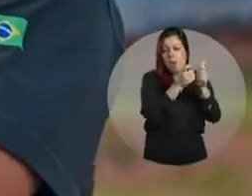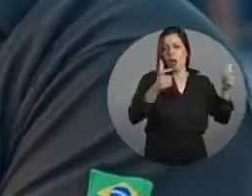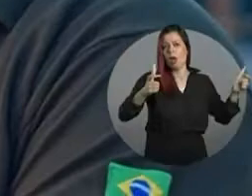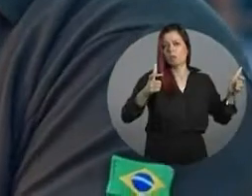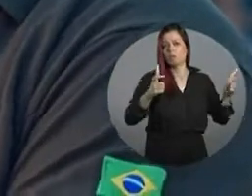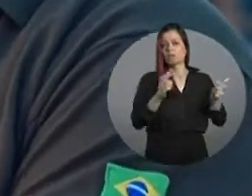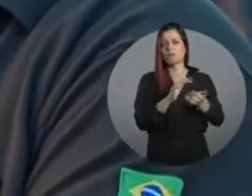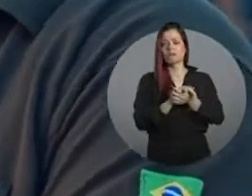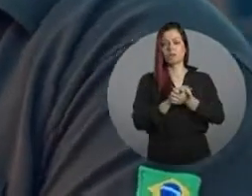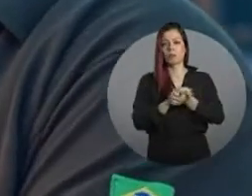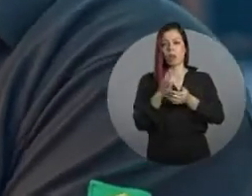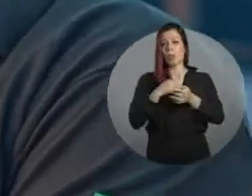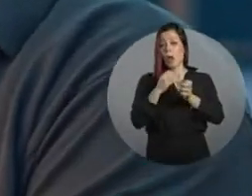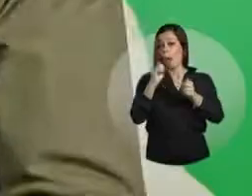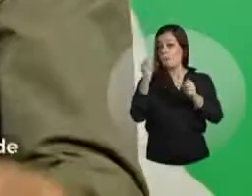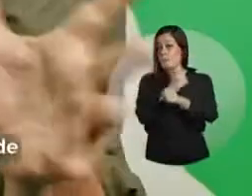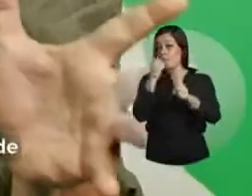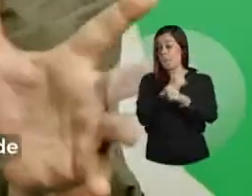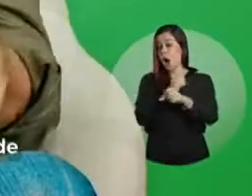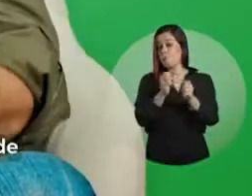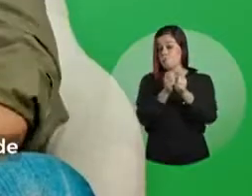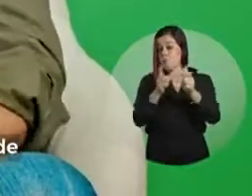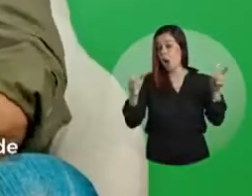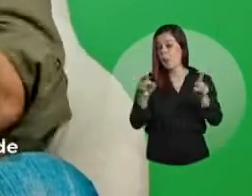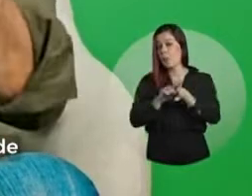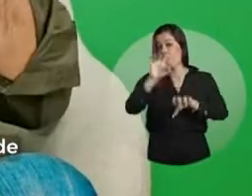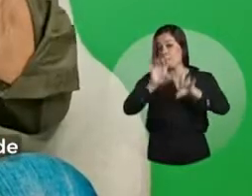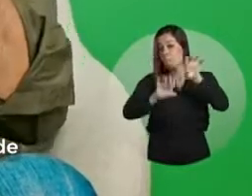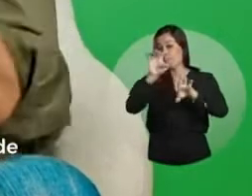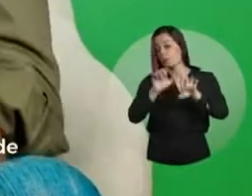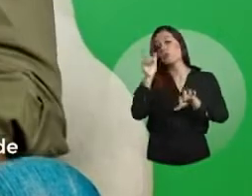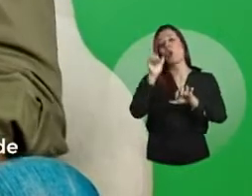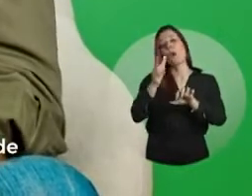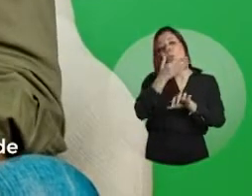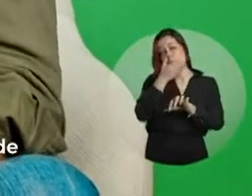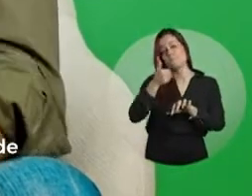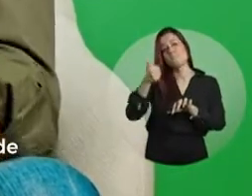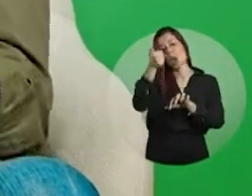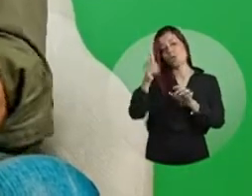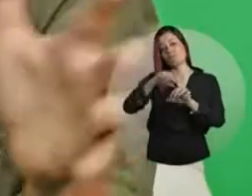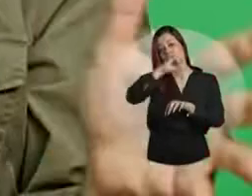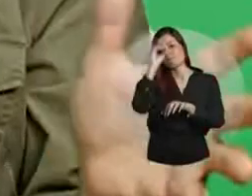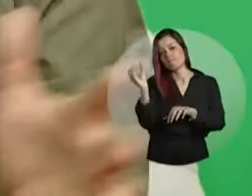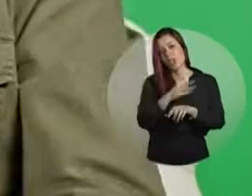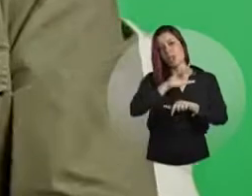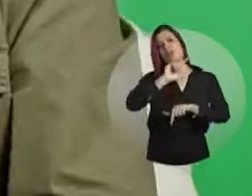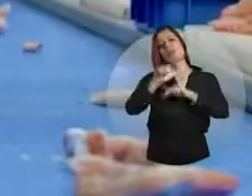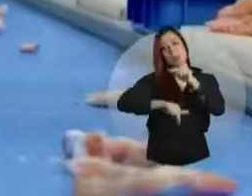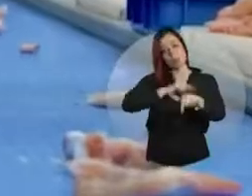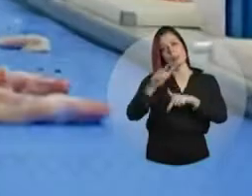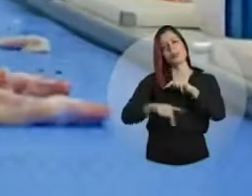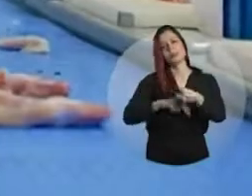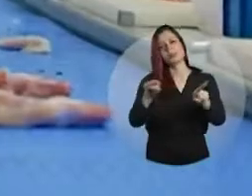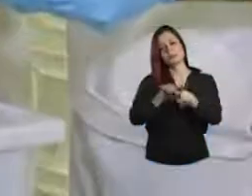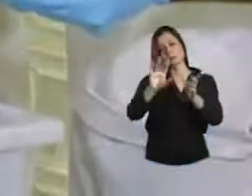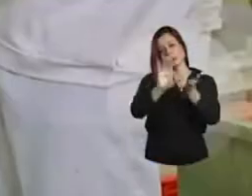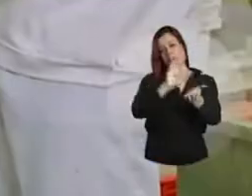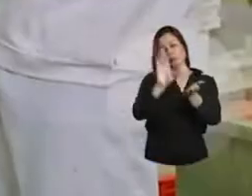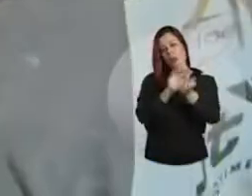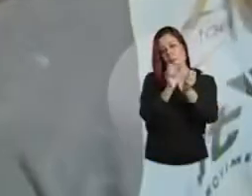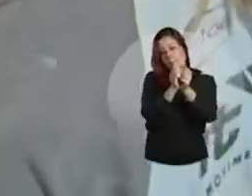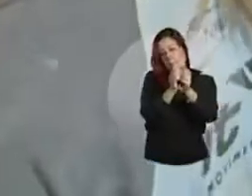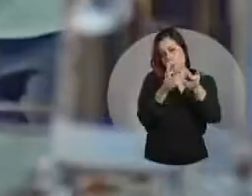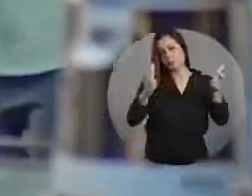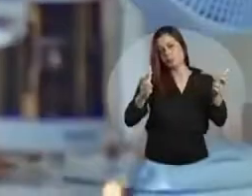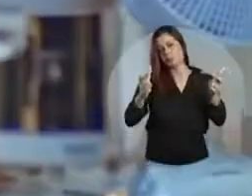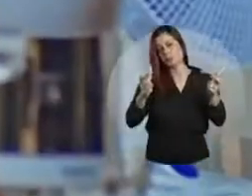essa expansão total aí. Quando a produção aumenta, as empresas têm mais competitividade e ganham novos mercados. Mais empregos são gerados e a